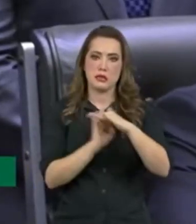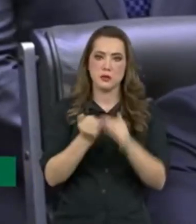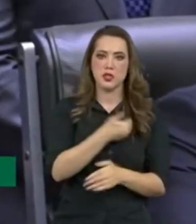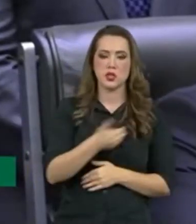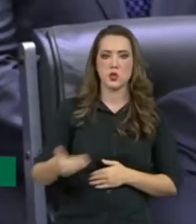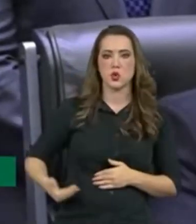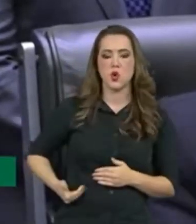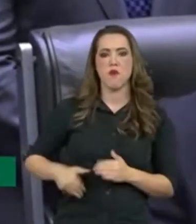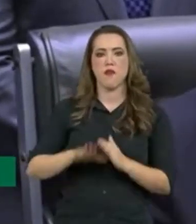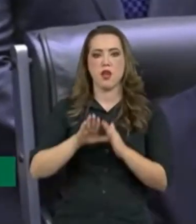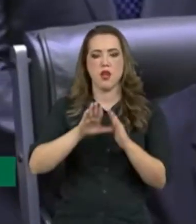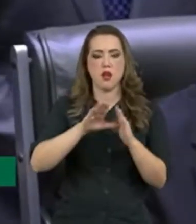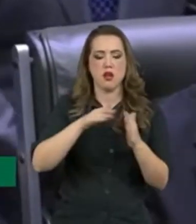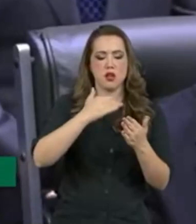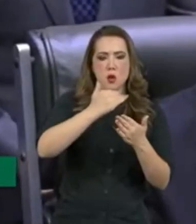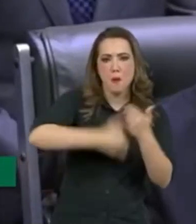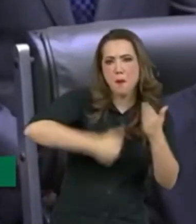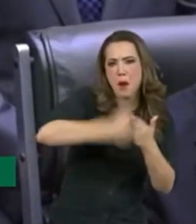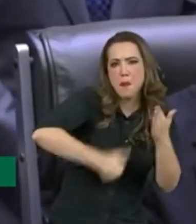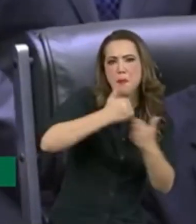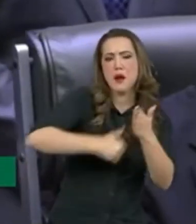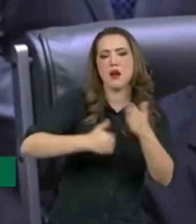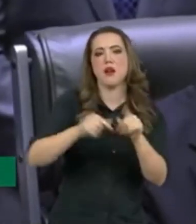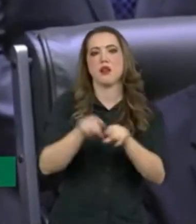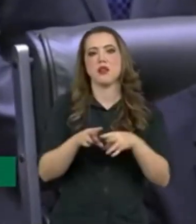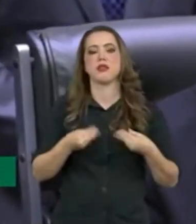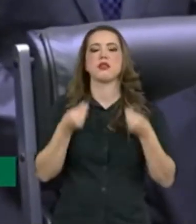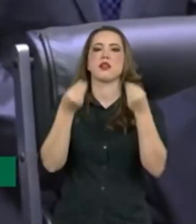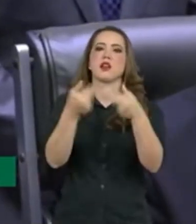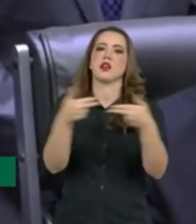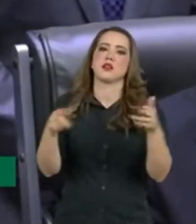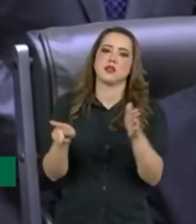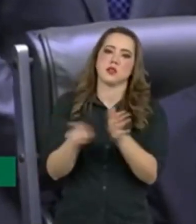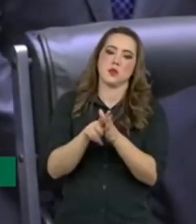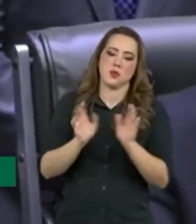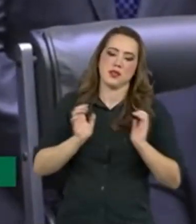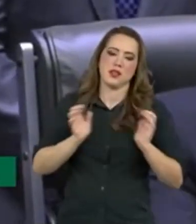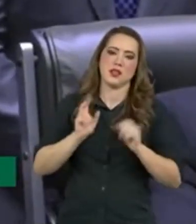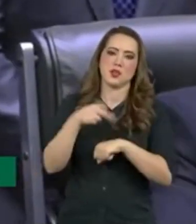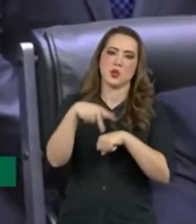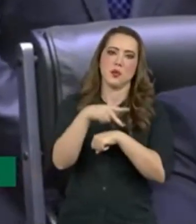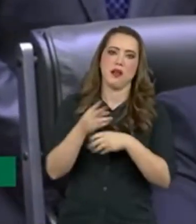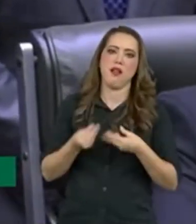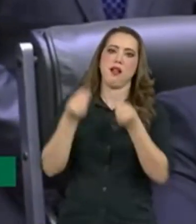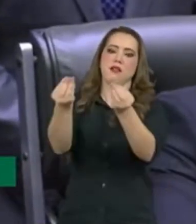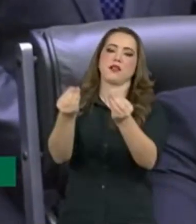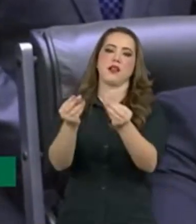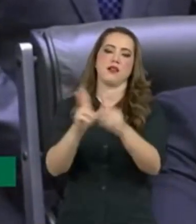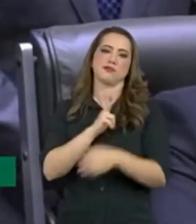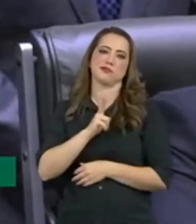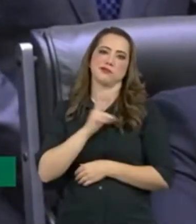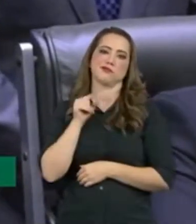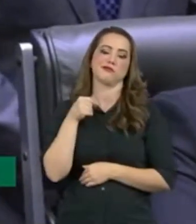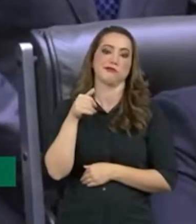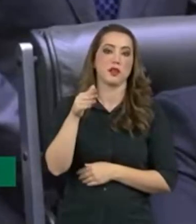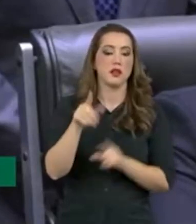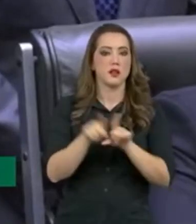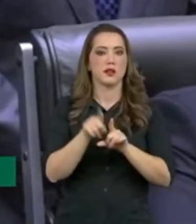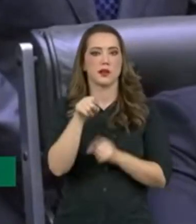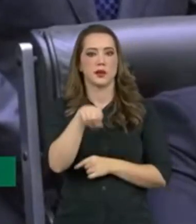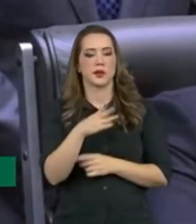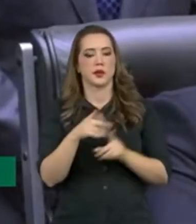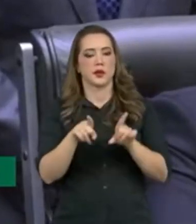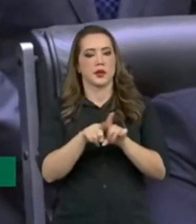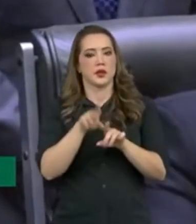públicos, entregaram o patrimônio nacional. Os recursos do país foram rapinados para saciar a